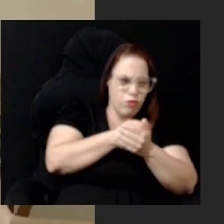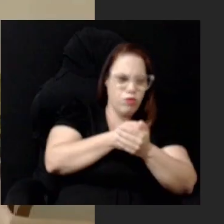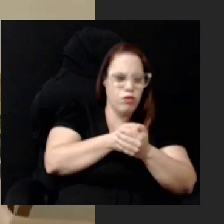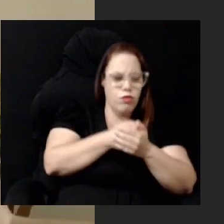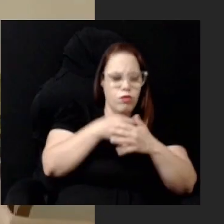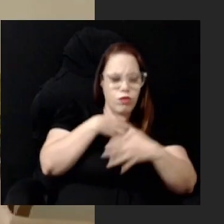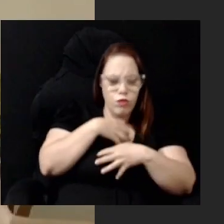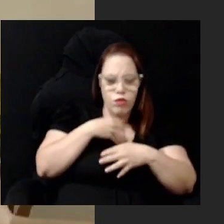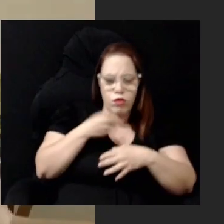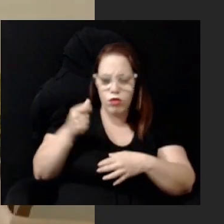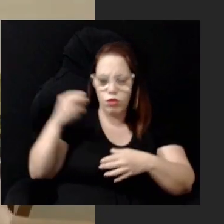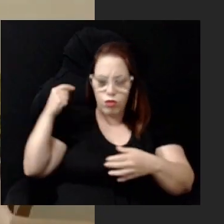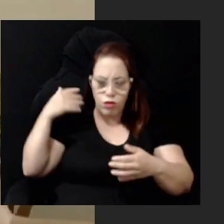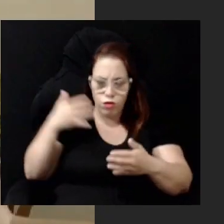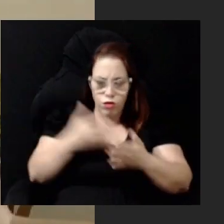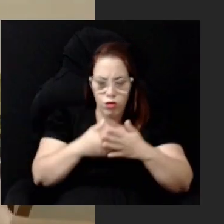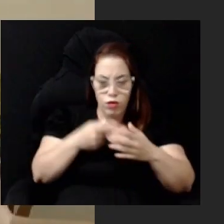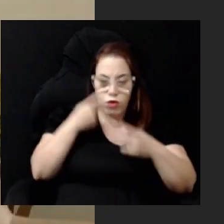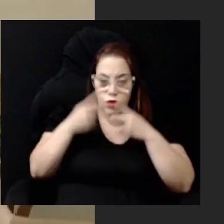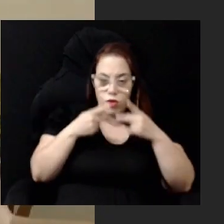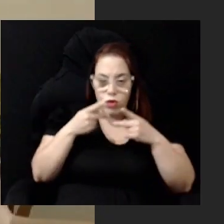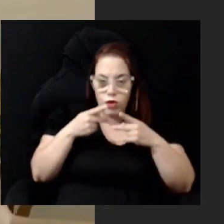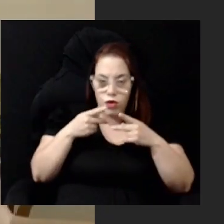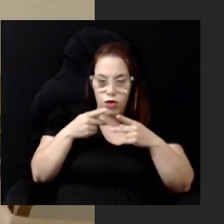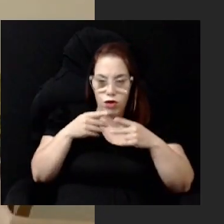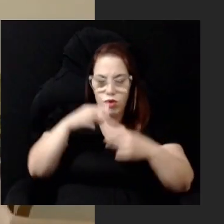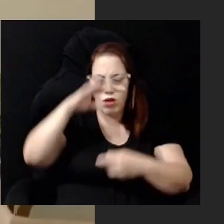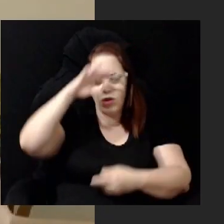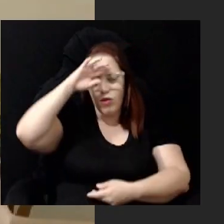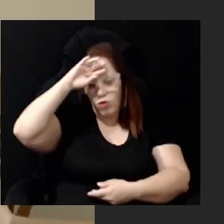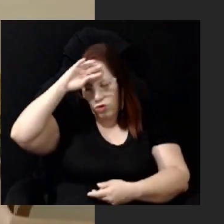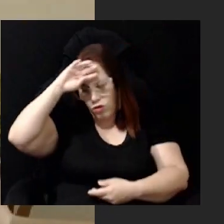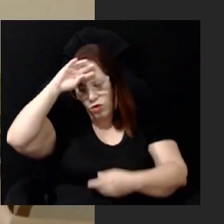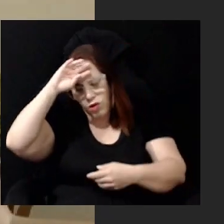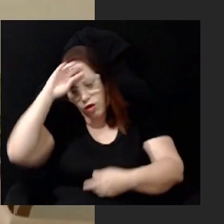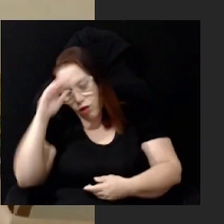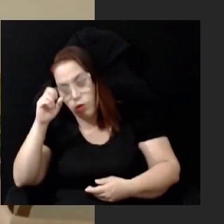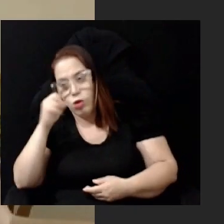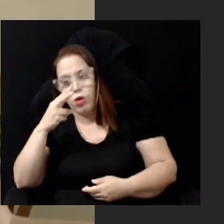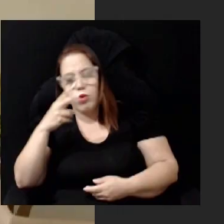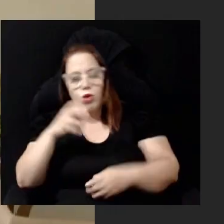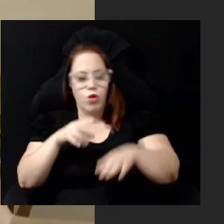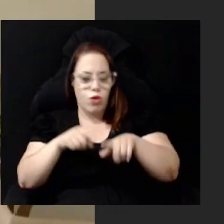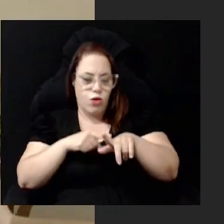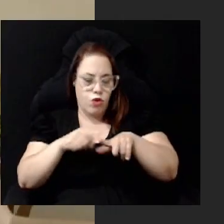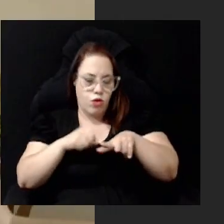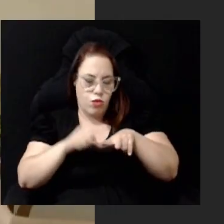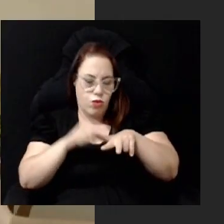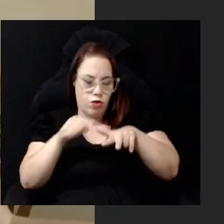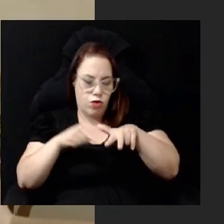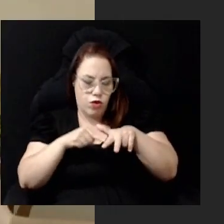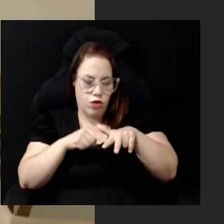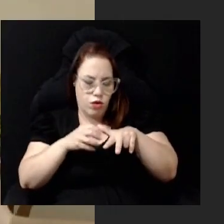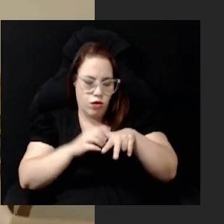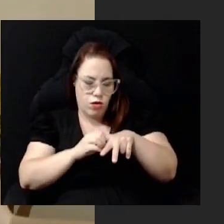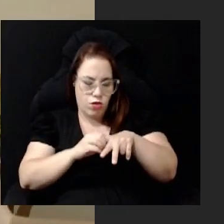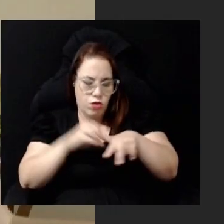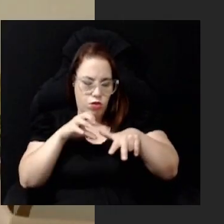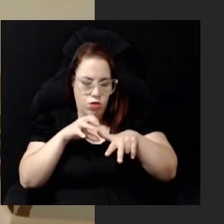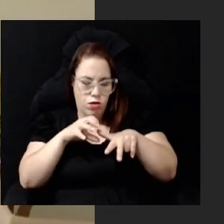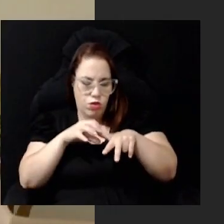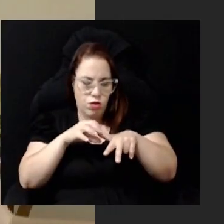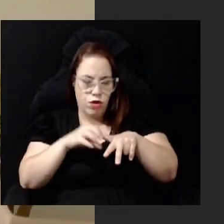lá atrás. Então, assim, se uma criança está com febre, ou está com um edema, está com um aumento de volume de uma